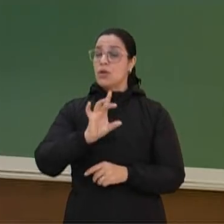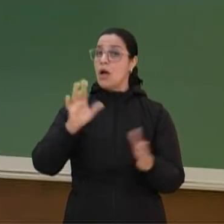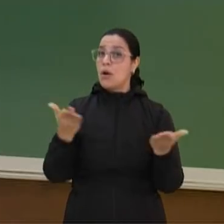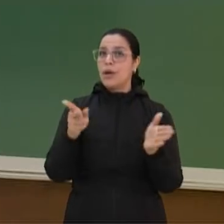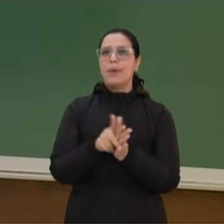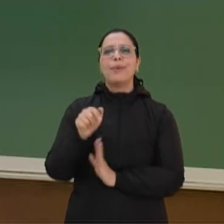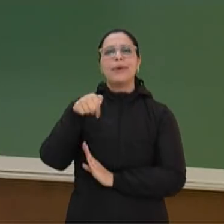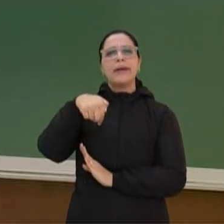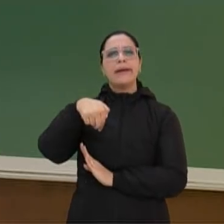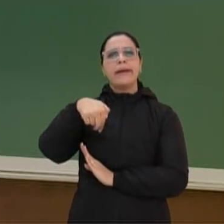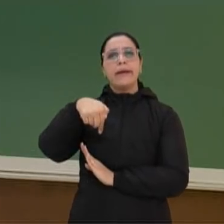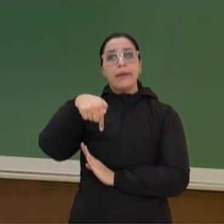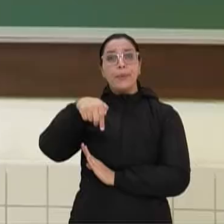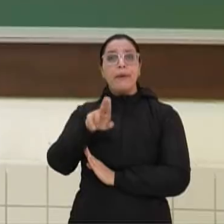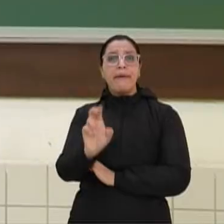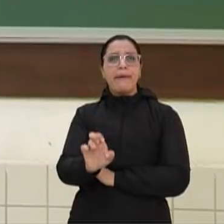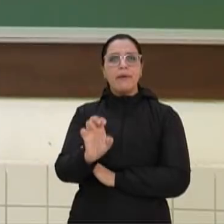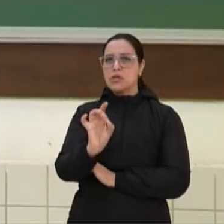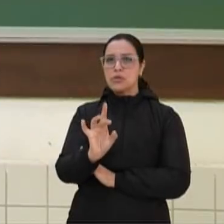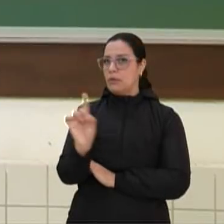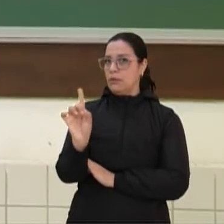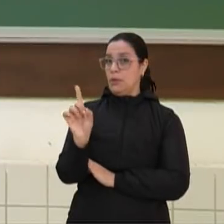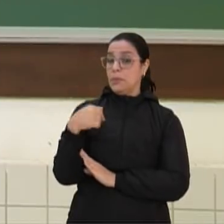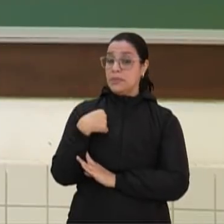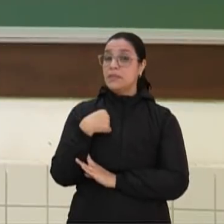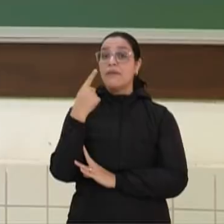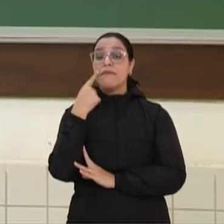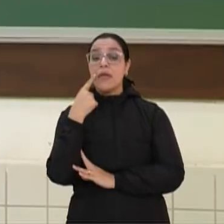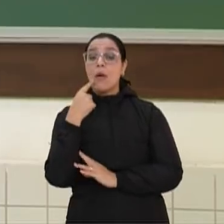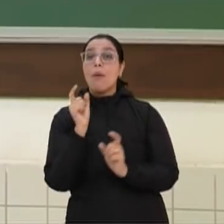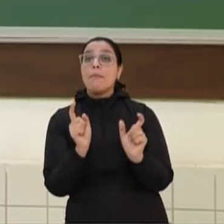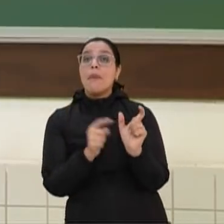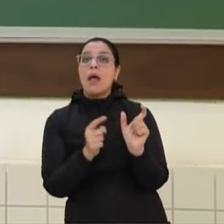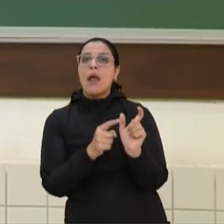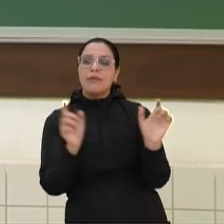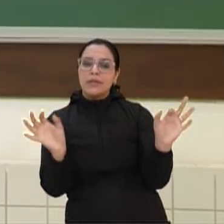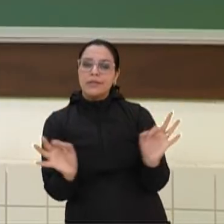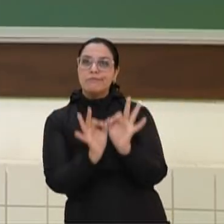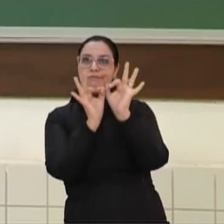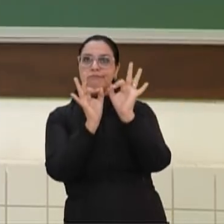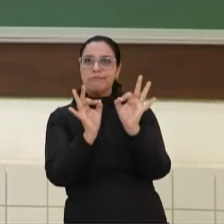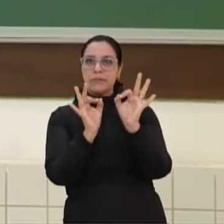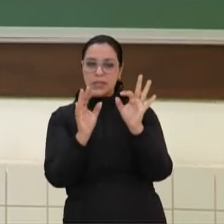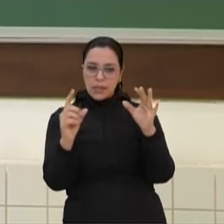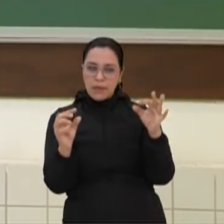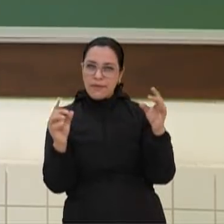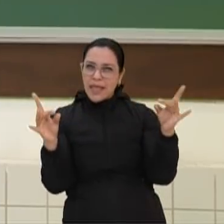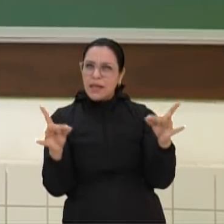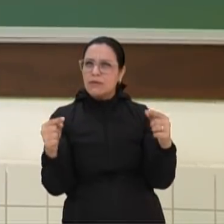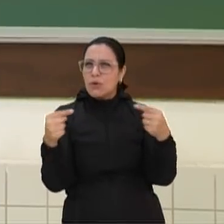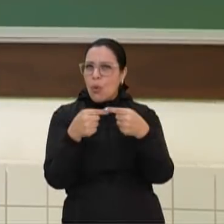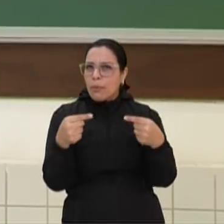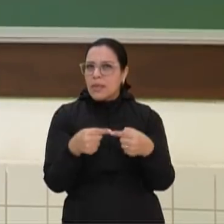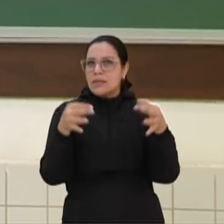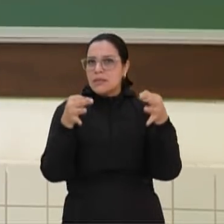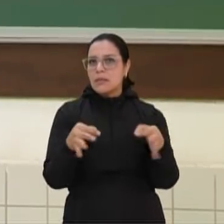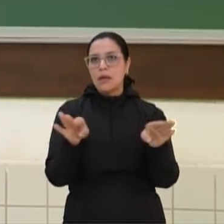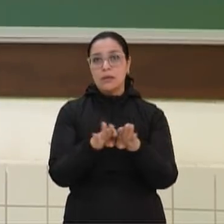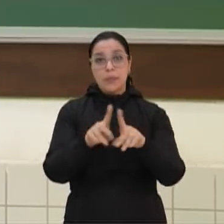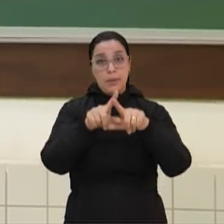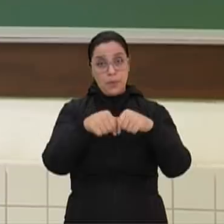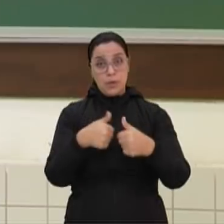consecutiva. E nós temos aqui que, de forma que, de sorte que, tanto que, e pelas